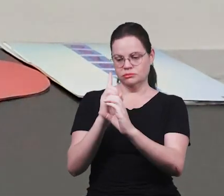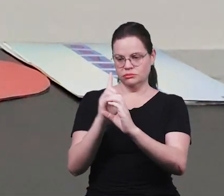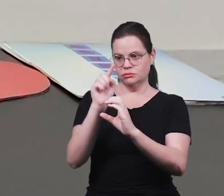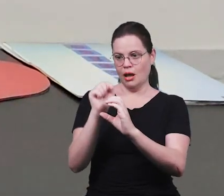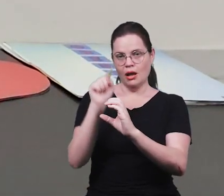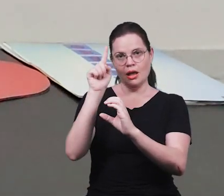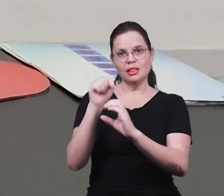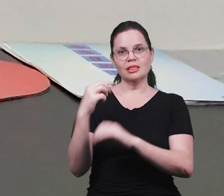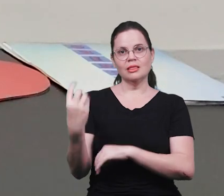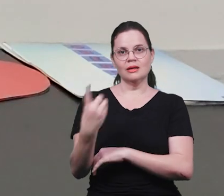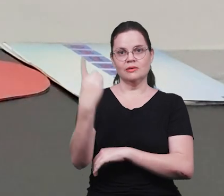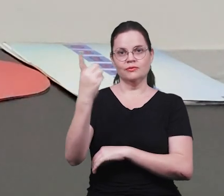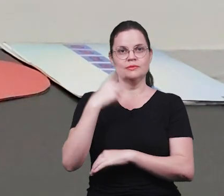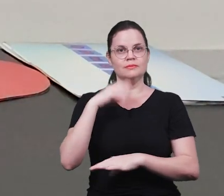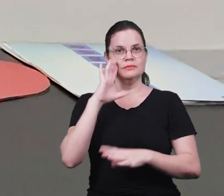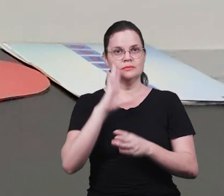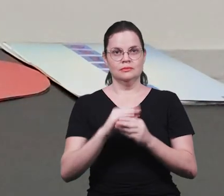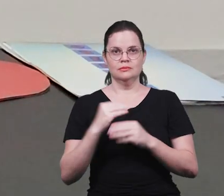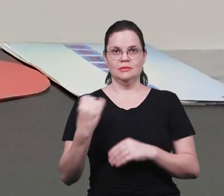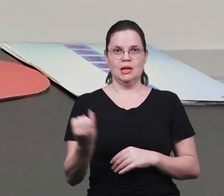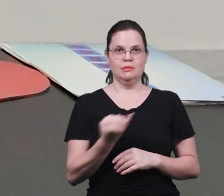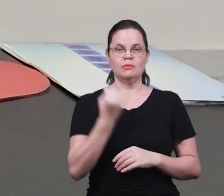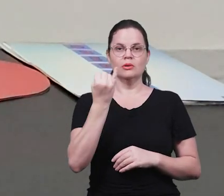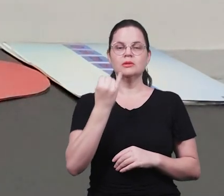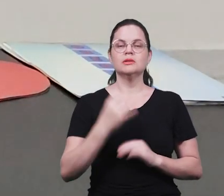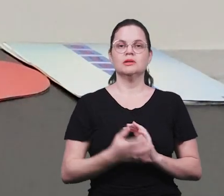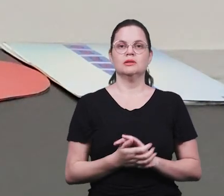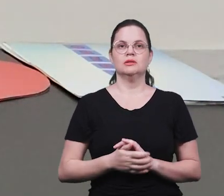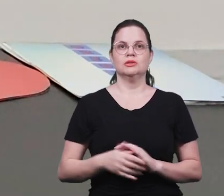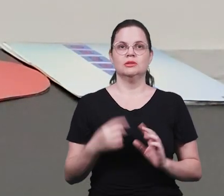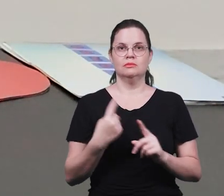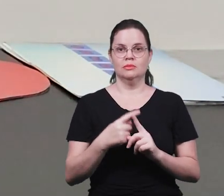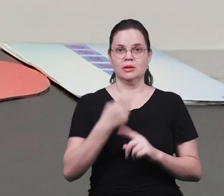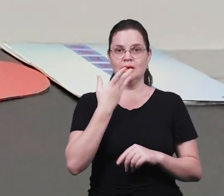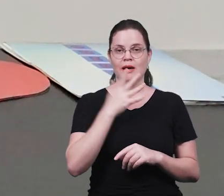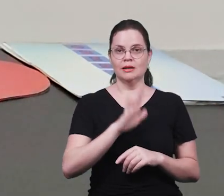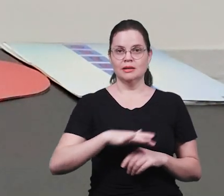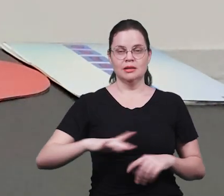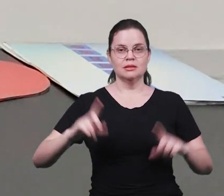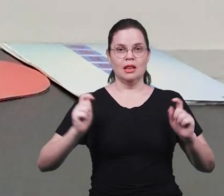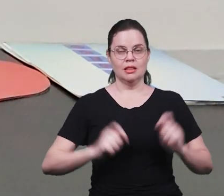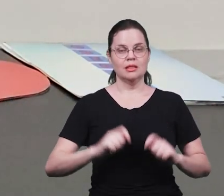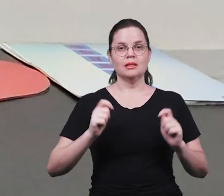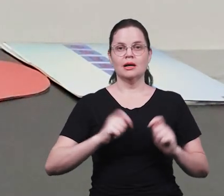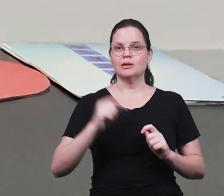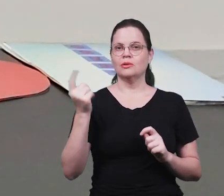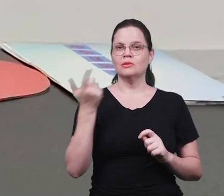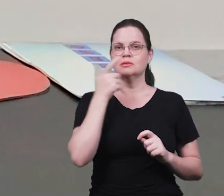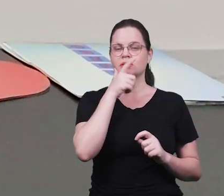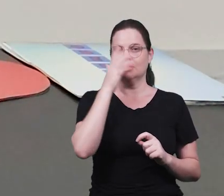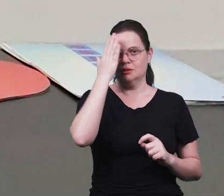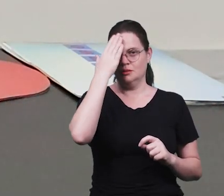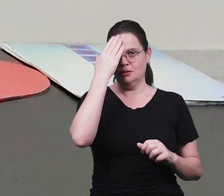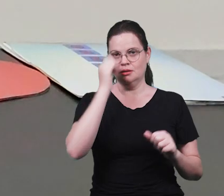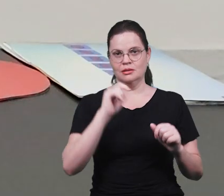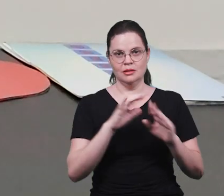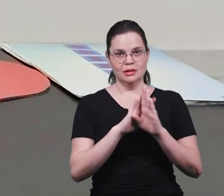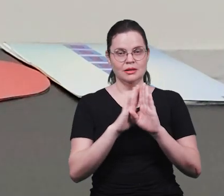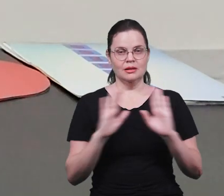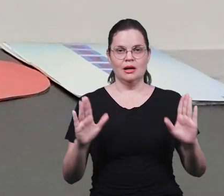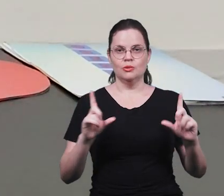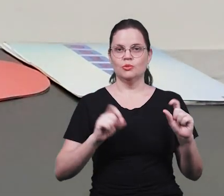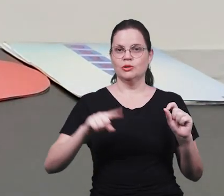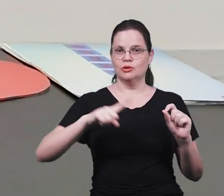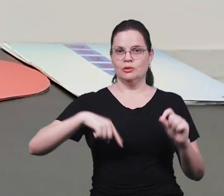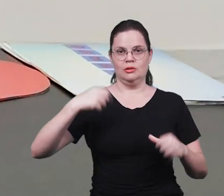Davi. Então o pictograma ele é muito importante para que a criança consiga,